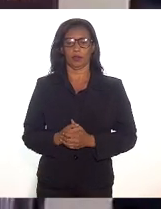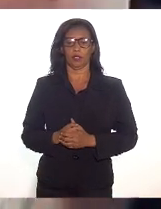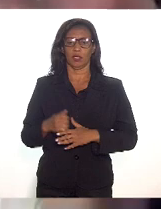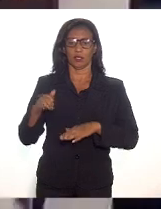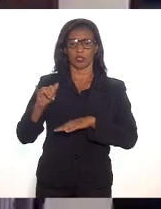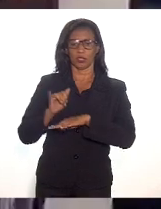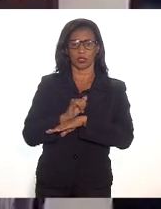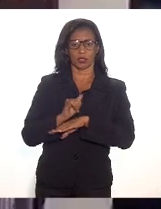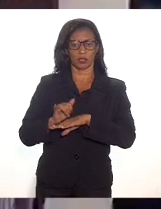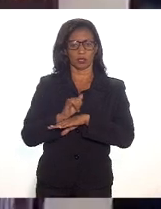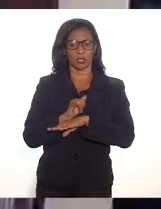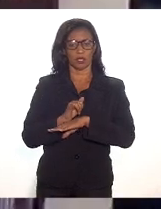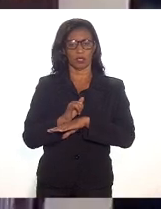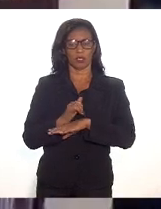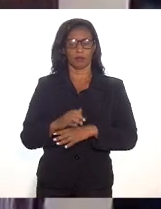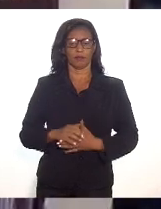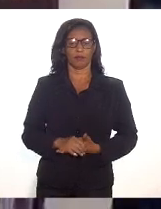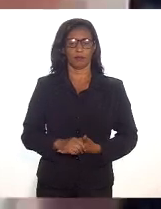estratégicas, por terem